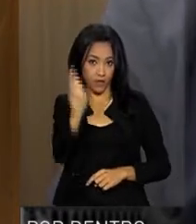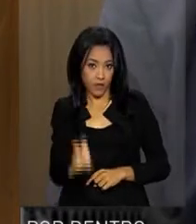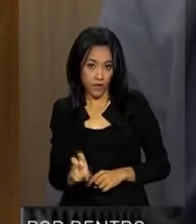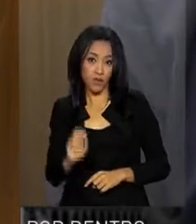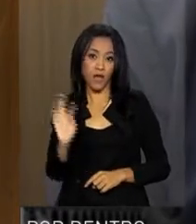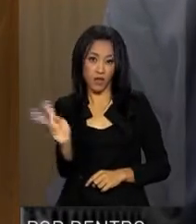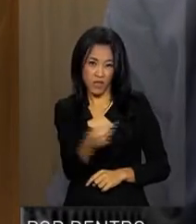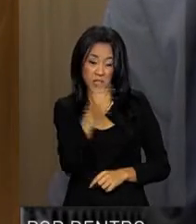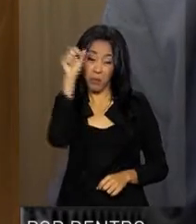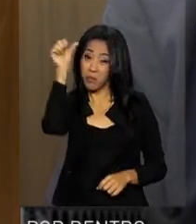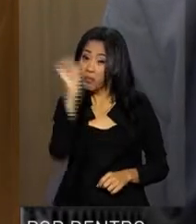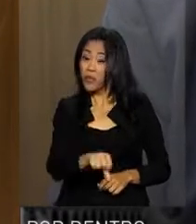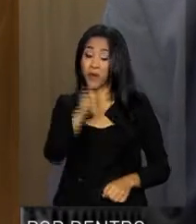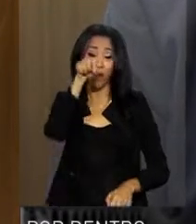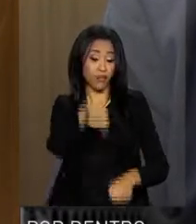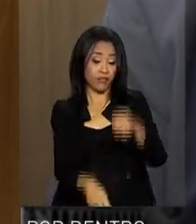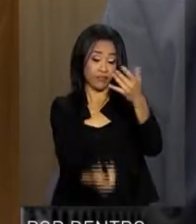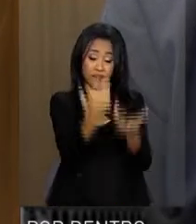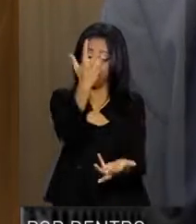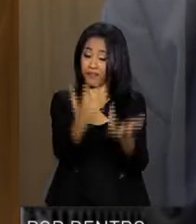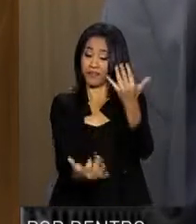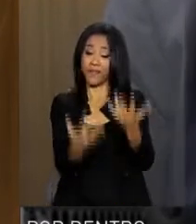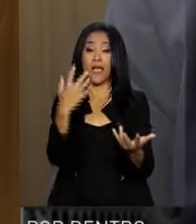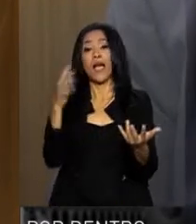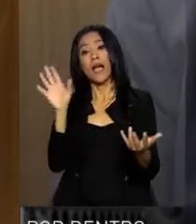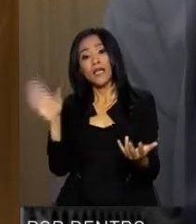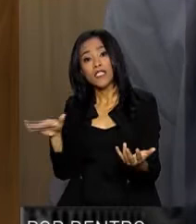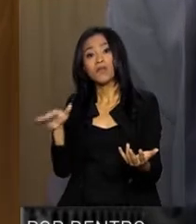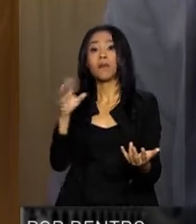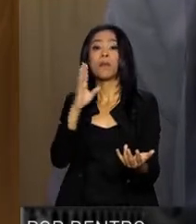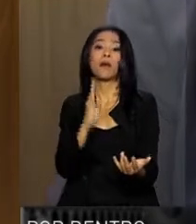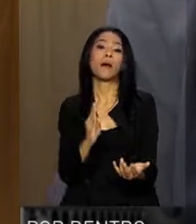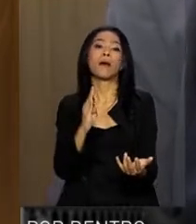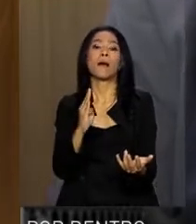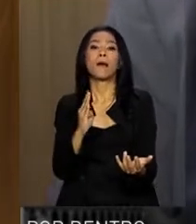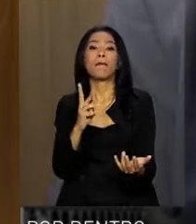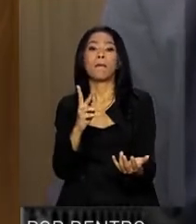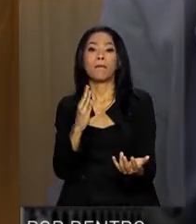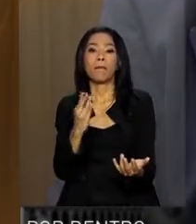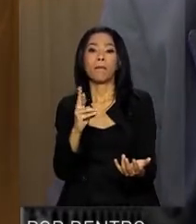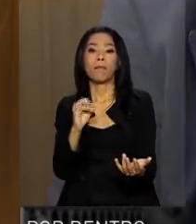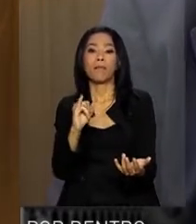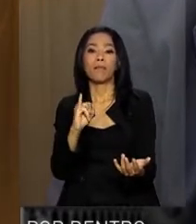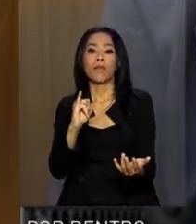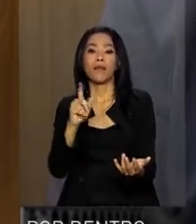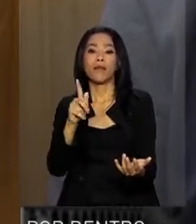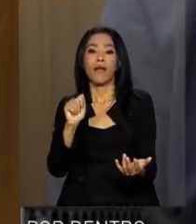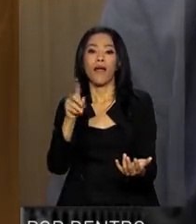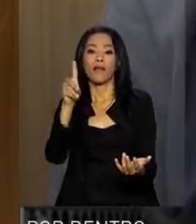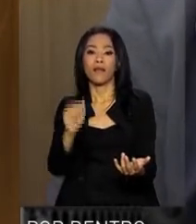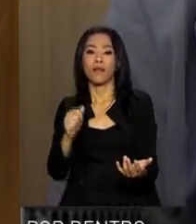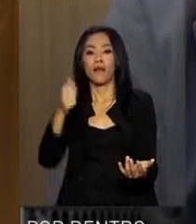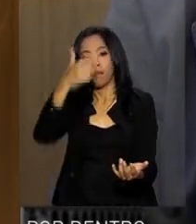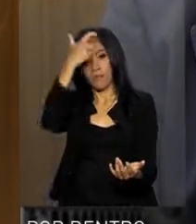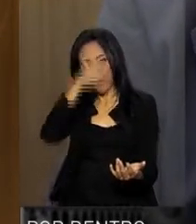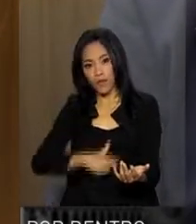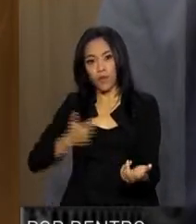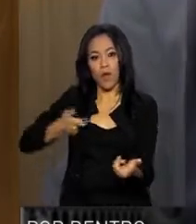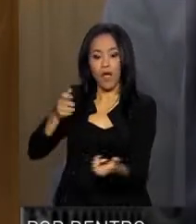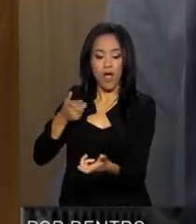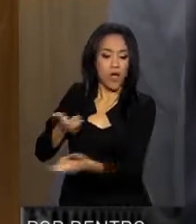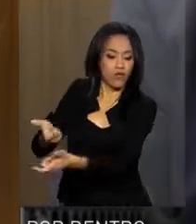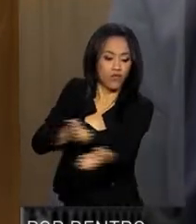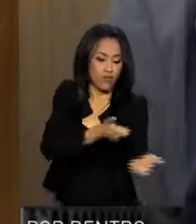e nós conseguimos colocar brigadas inclusive brigadas indígenas e agora ontem foi aprovado no congresso